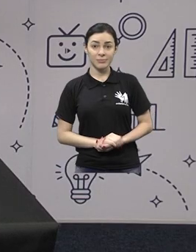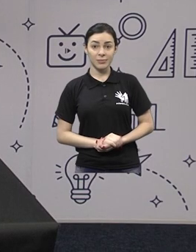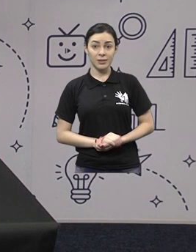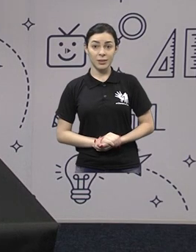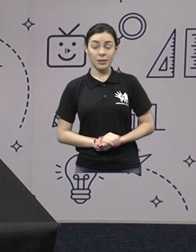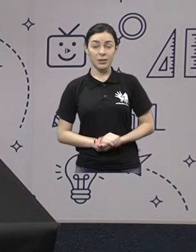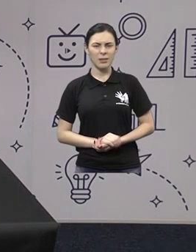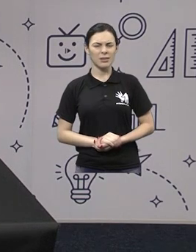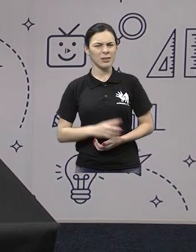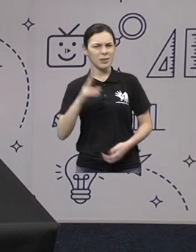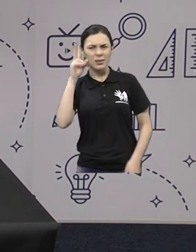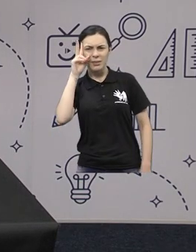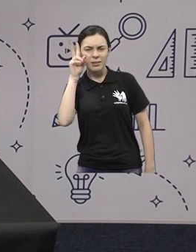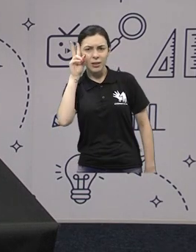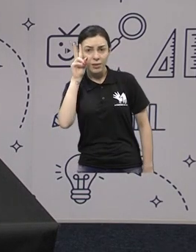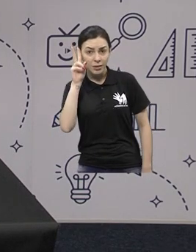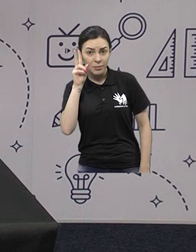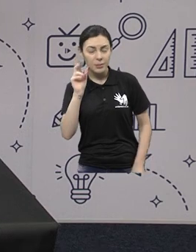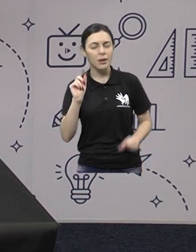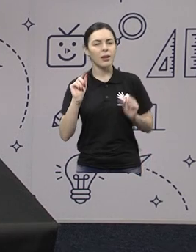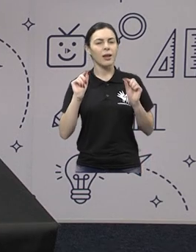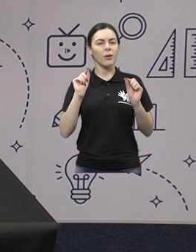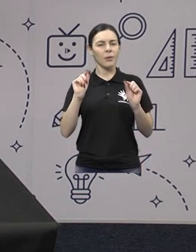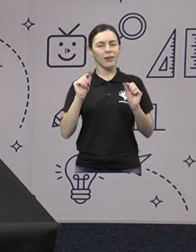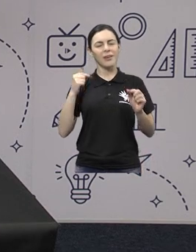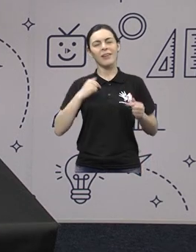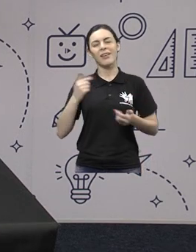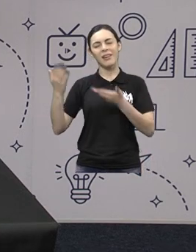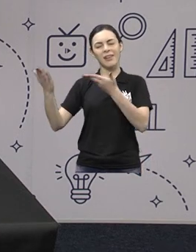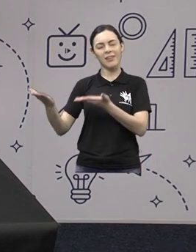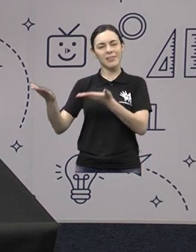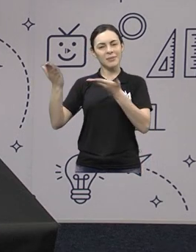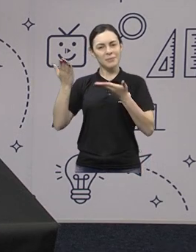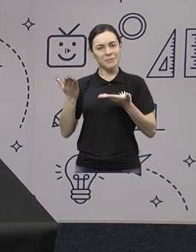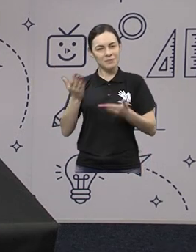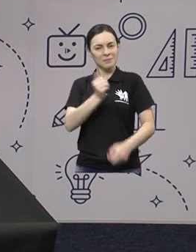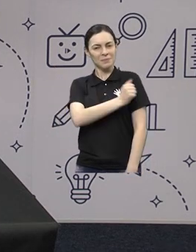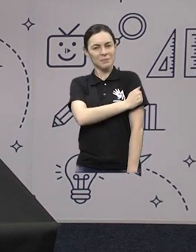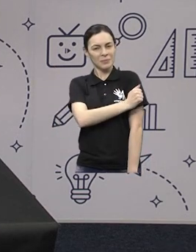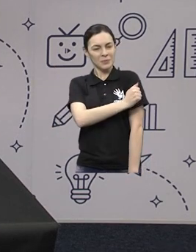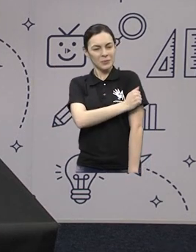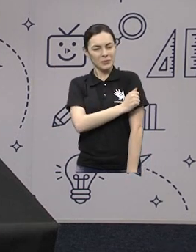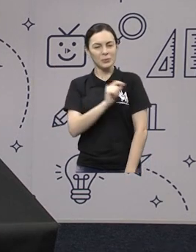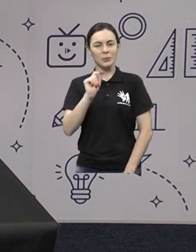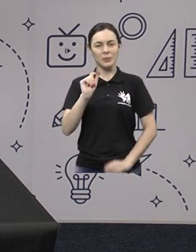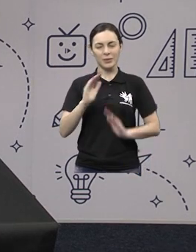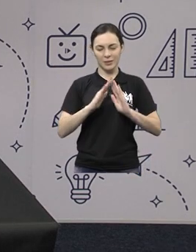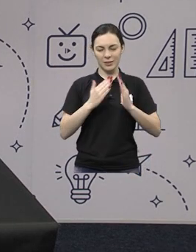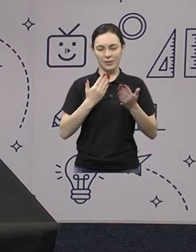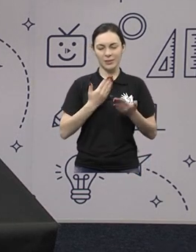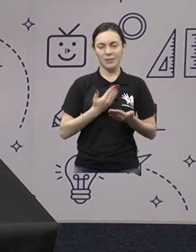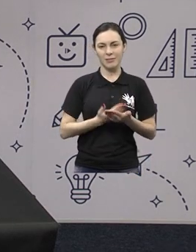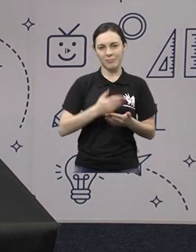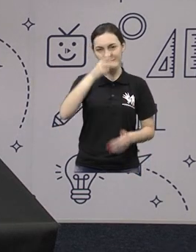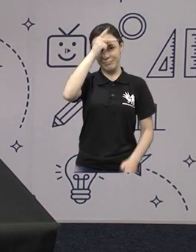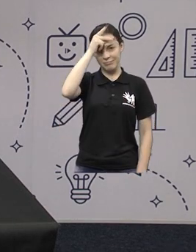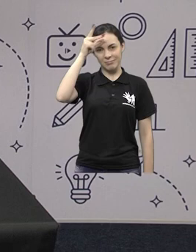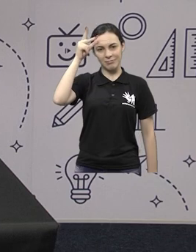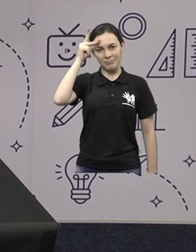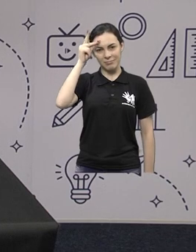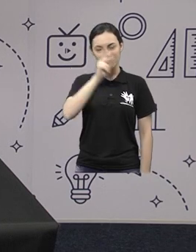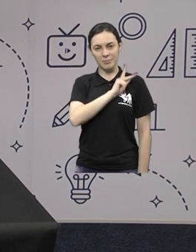Para nos ajudar a lembrar dessa parlenda, eu convidei um estudante da